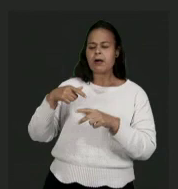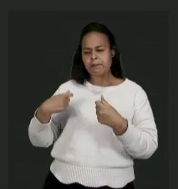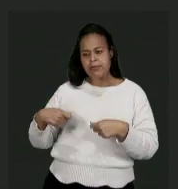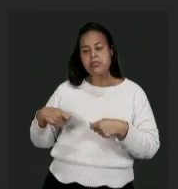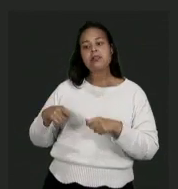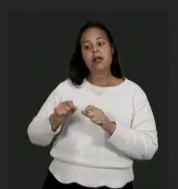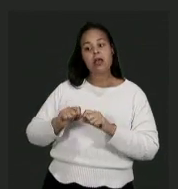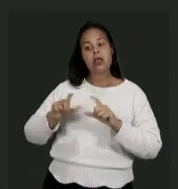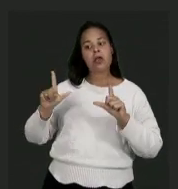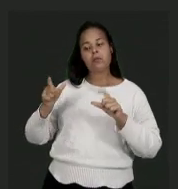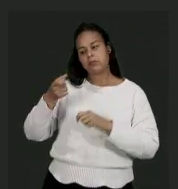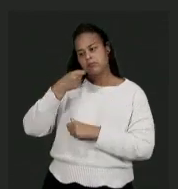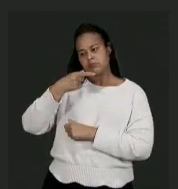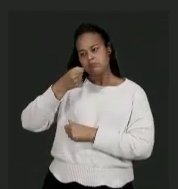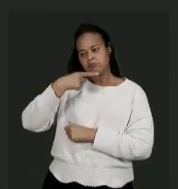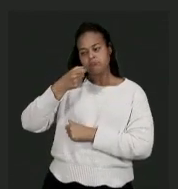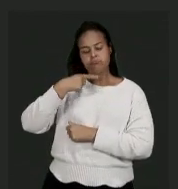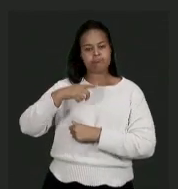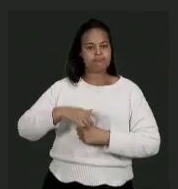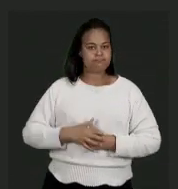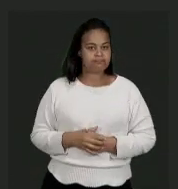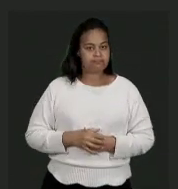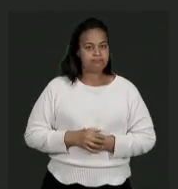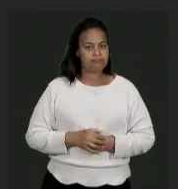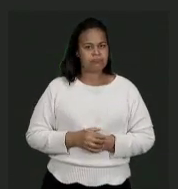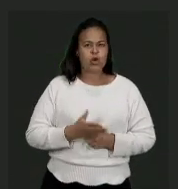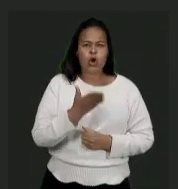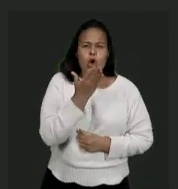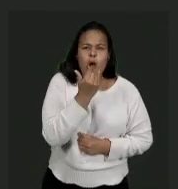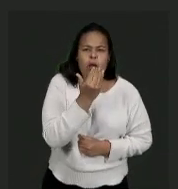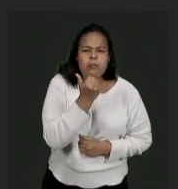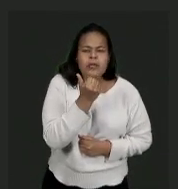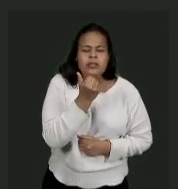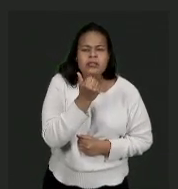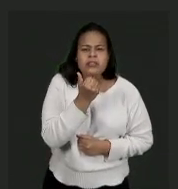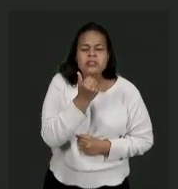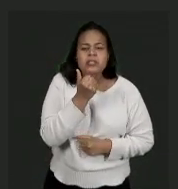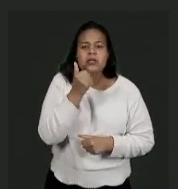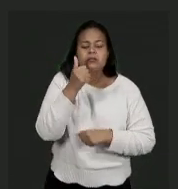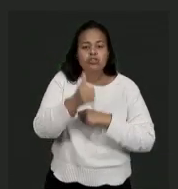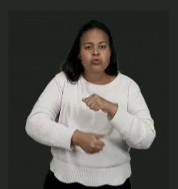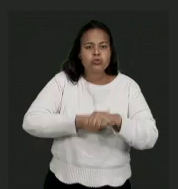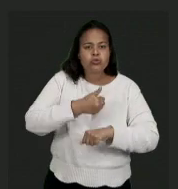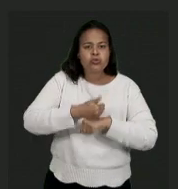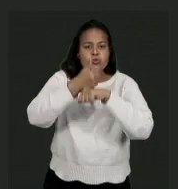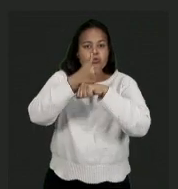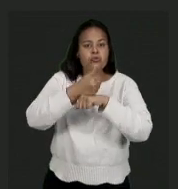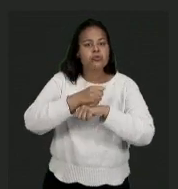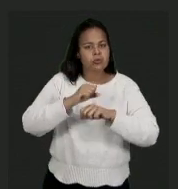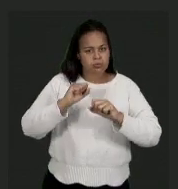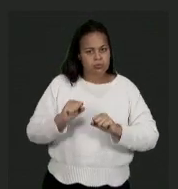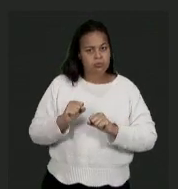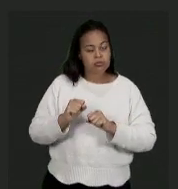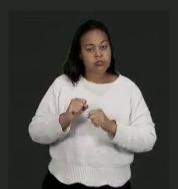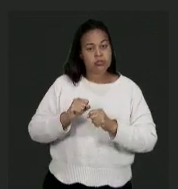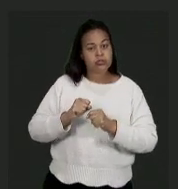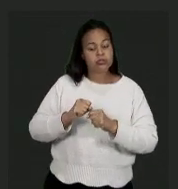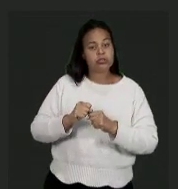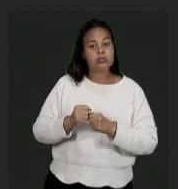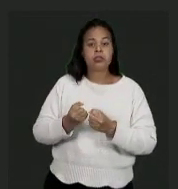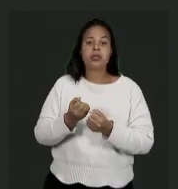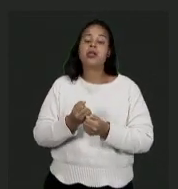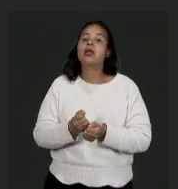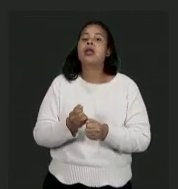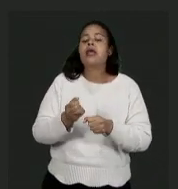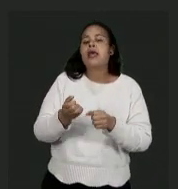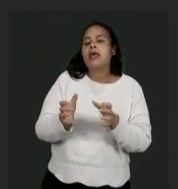Você já pensou em utilizar a comida como remédio? Sim, os alimentos que você tem no dia a dia, fazendo bom